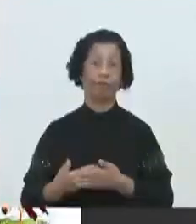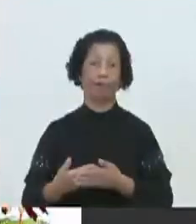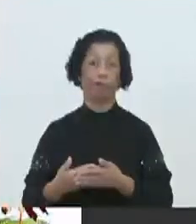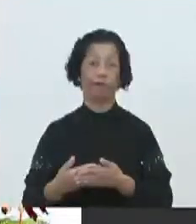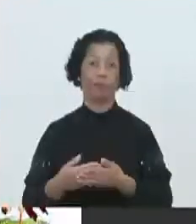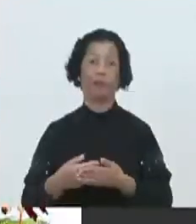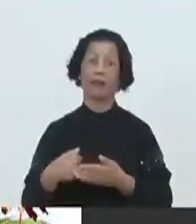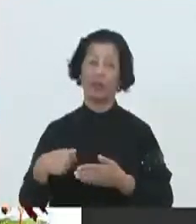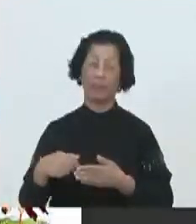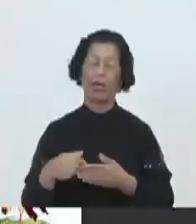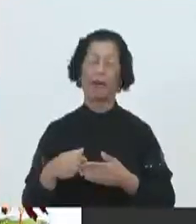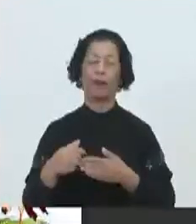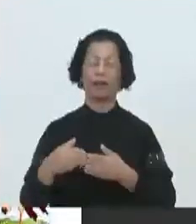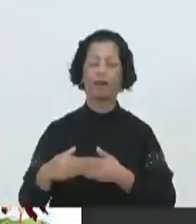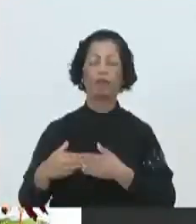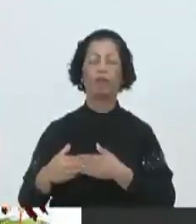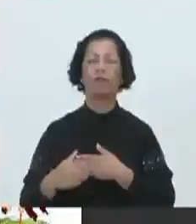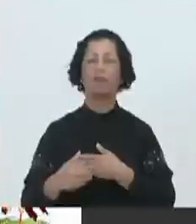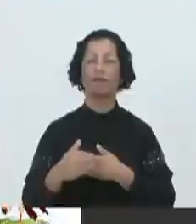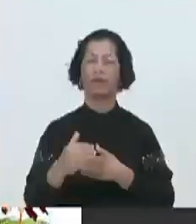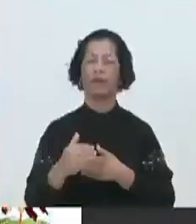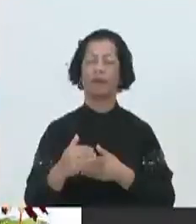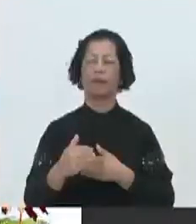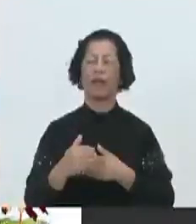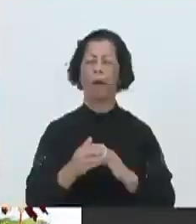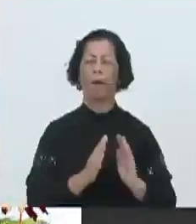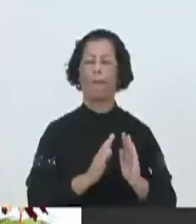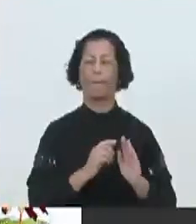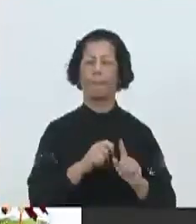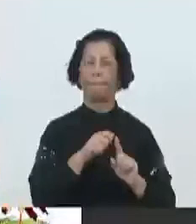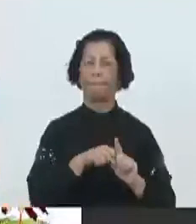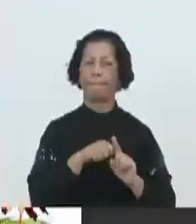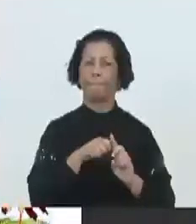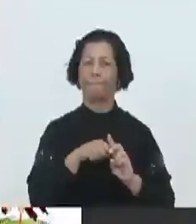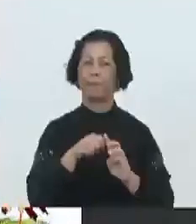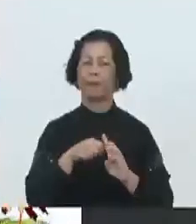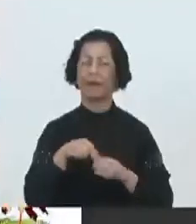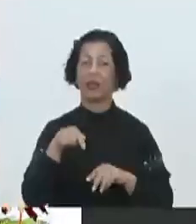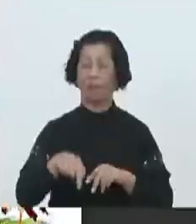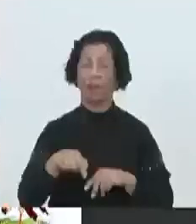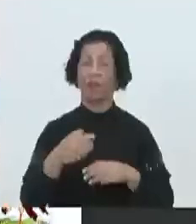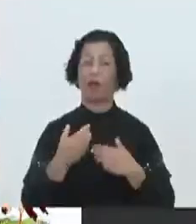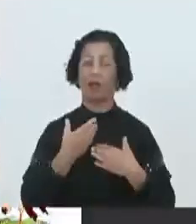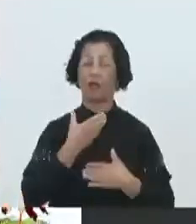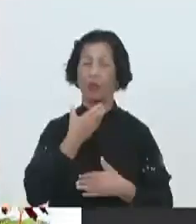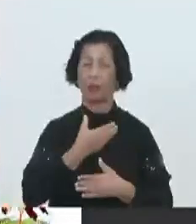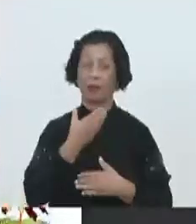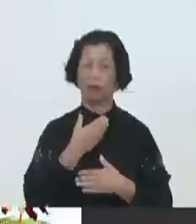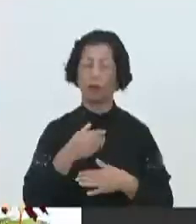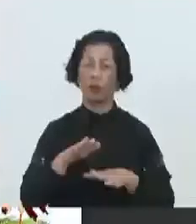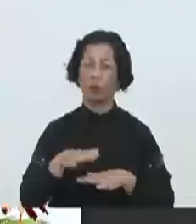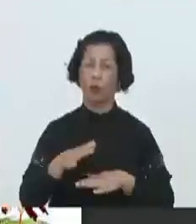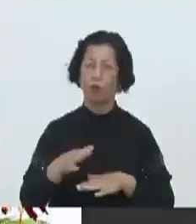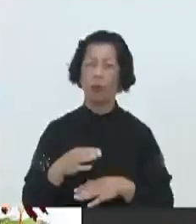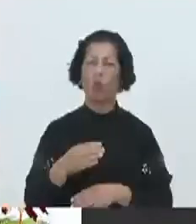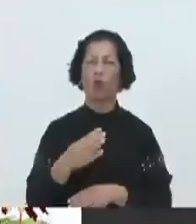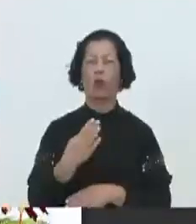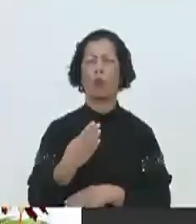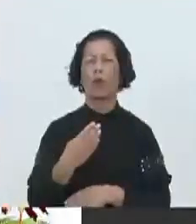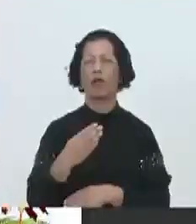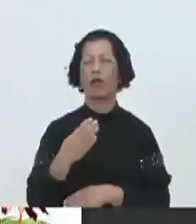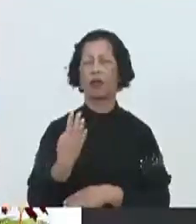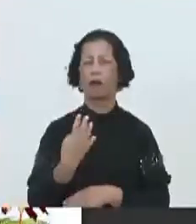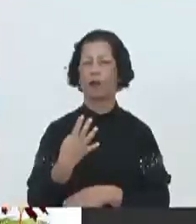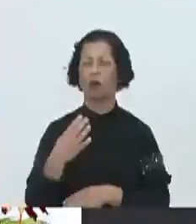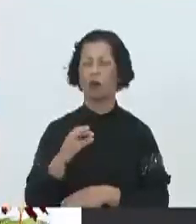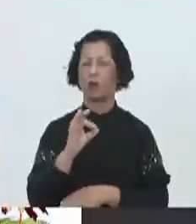decorrer do exercício com avançar dos meses eh a gente chega em dezembro nele entre 42 e 44% ainda